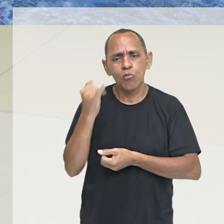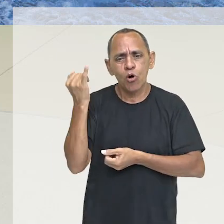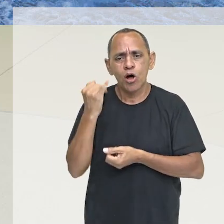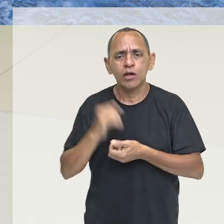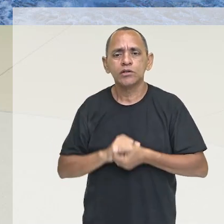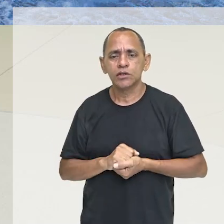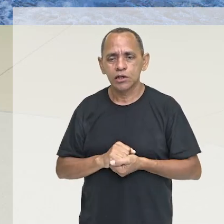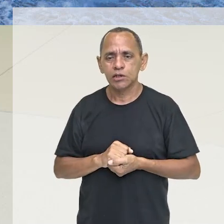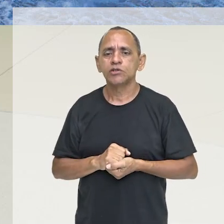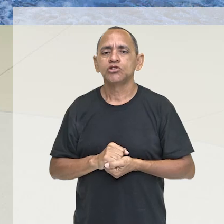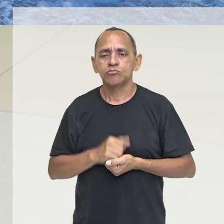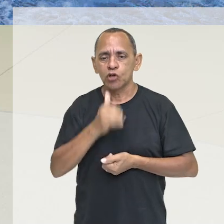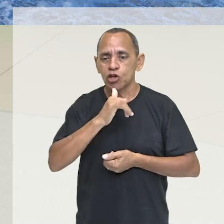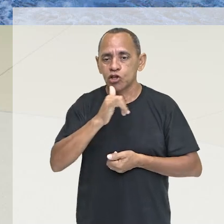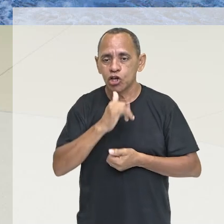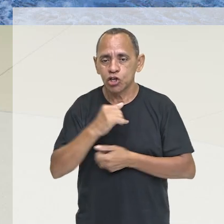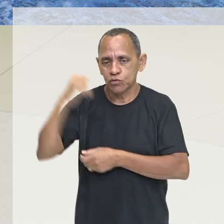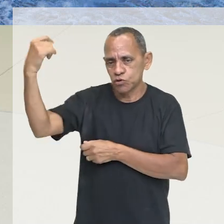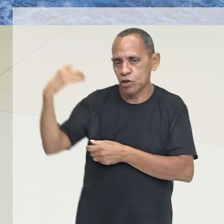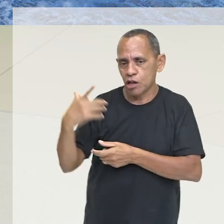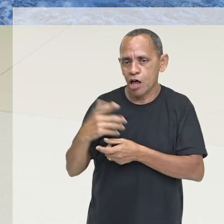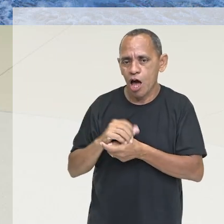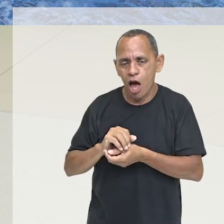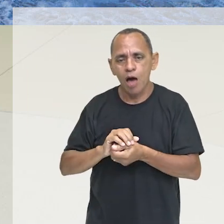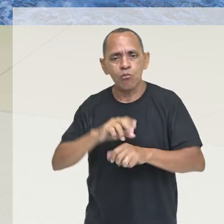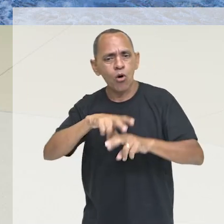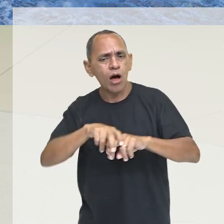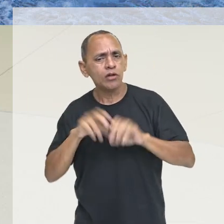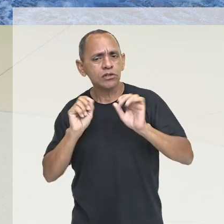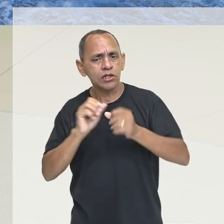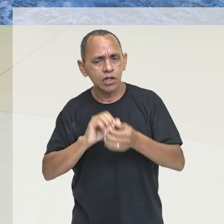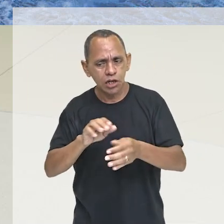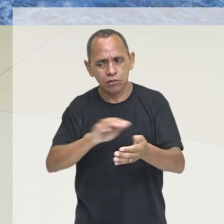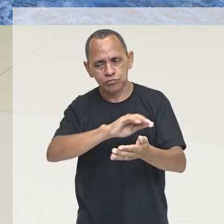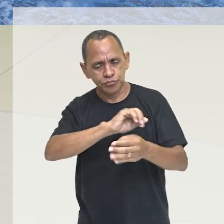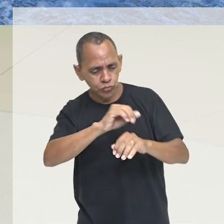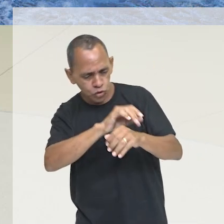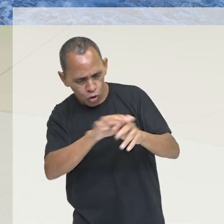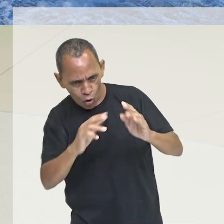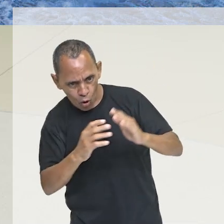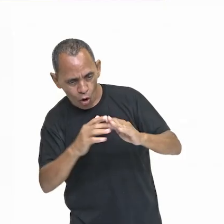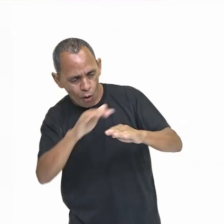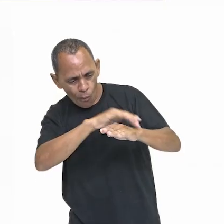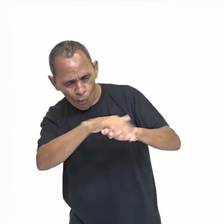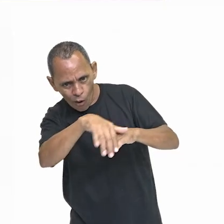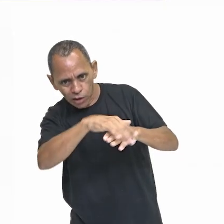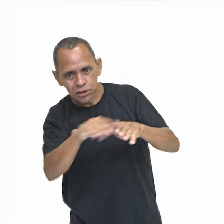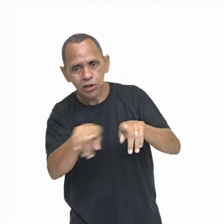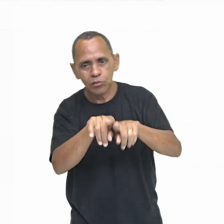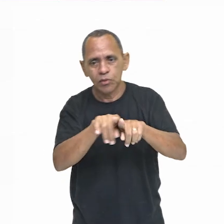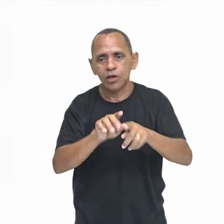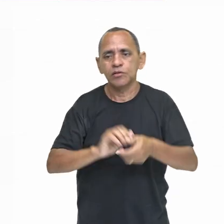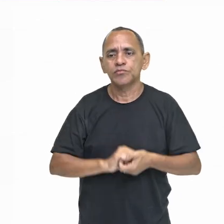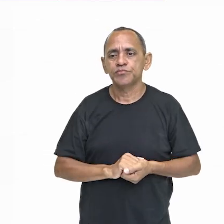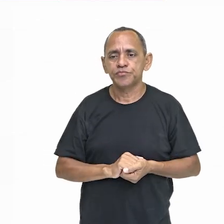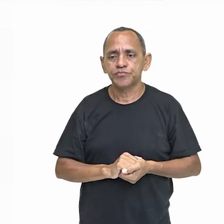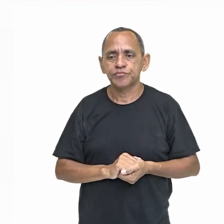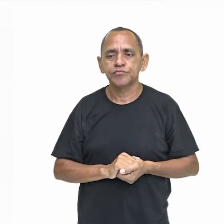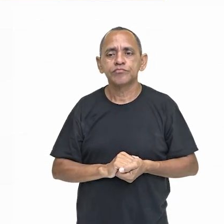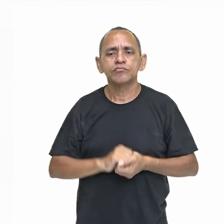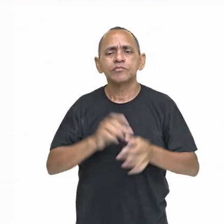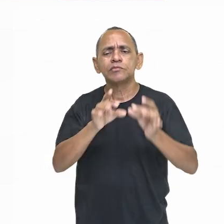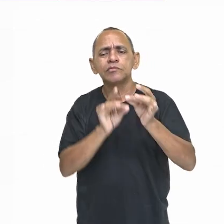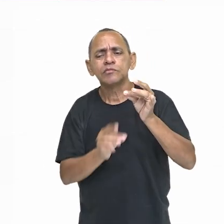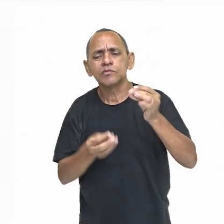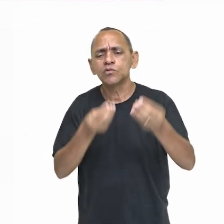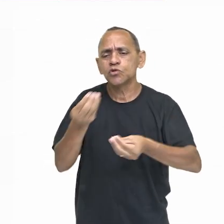através da onde? Dessas células voltaicas que nós vamos entender melhor agora. E com um detalhe, o que,